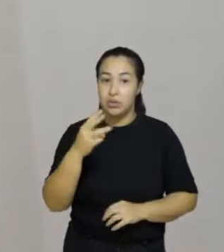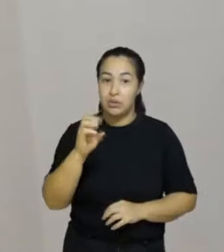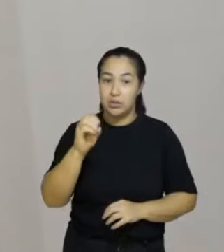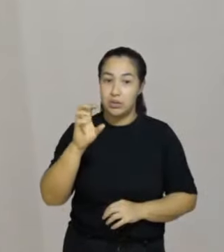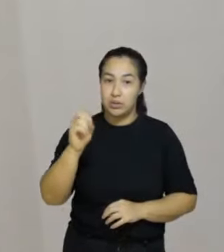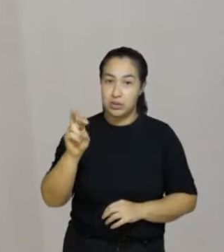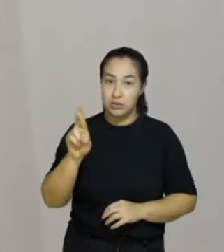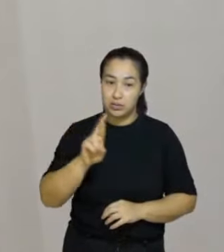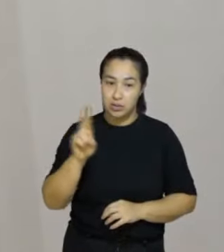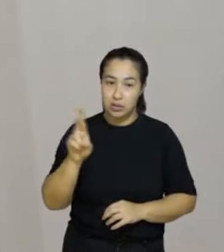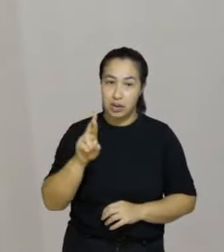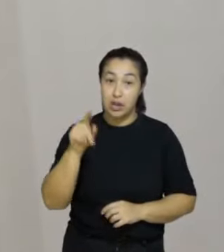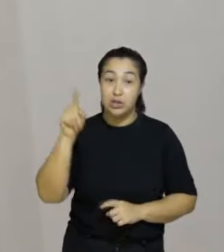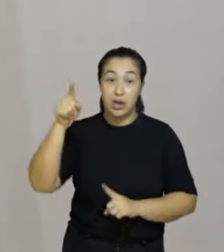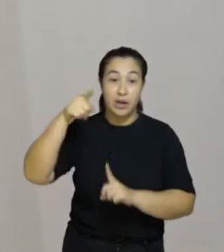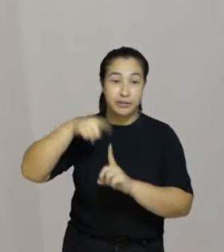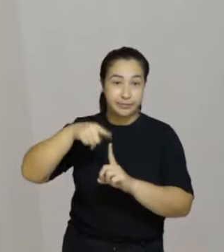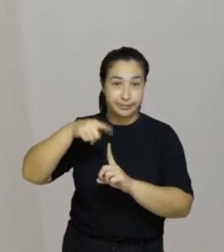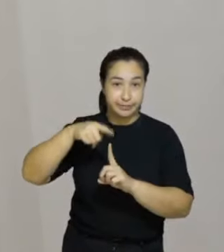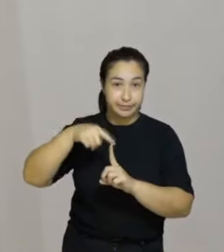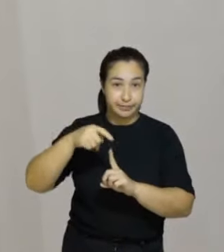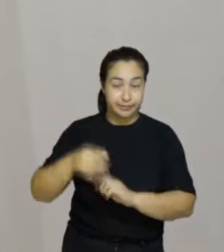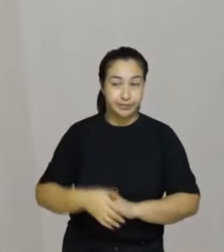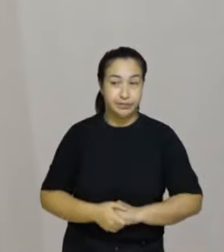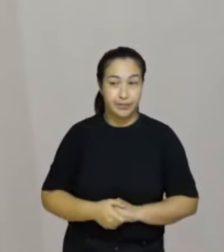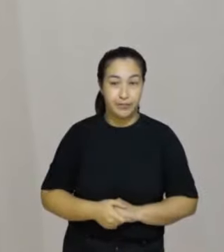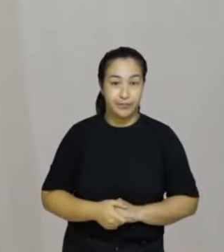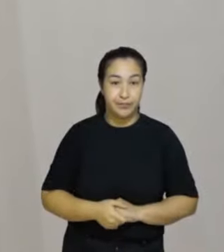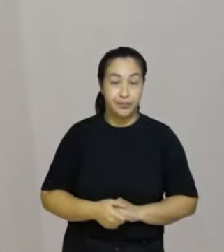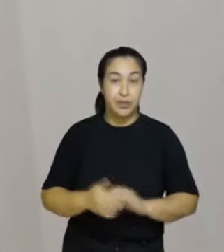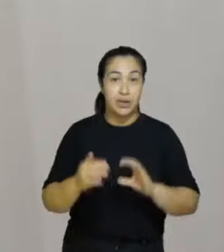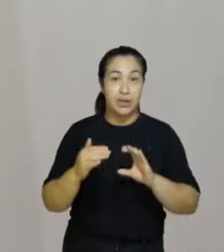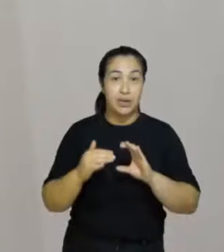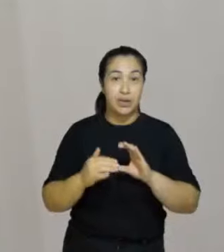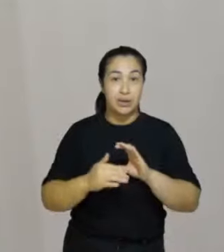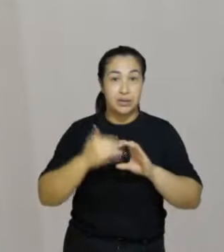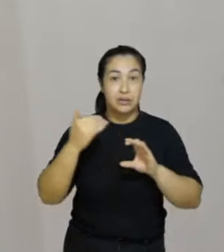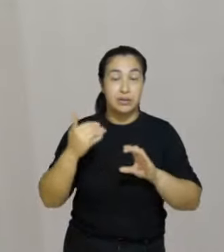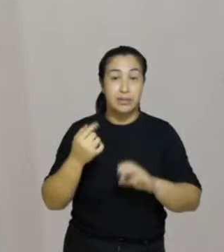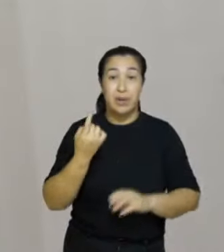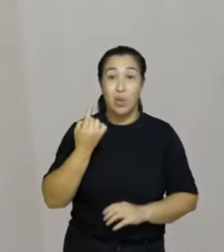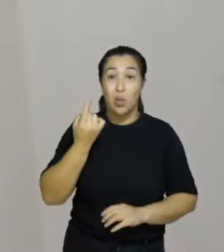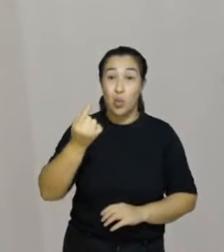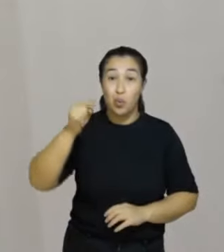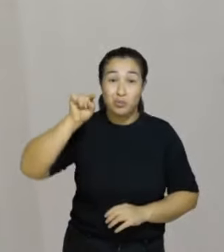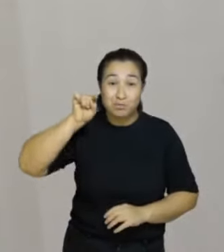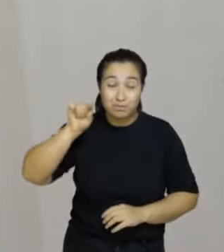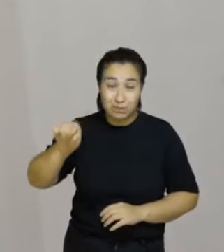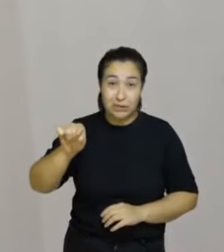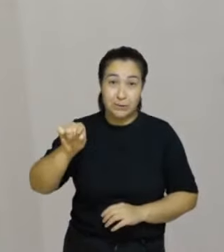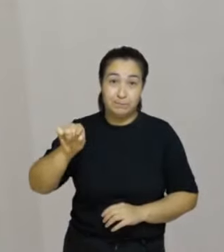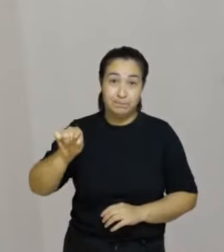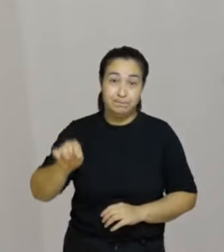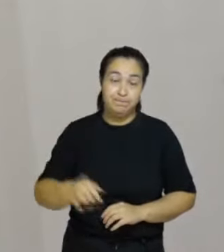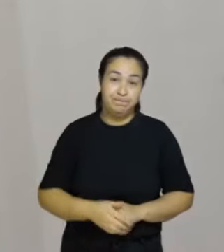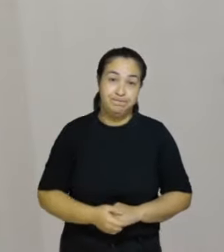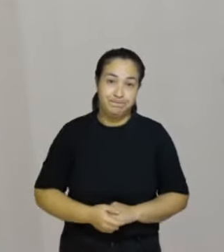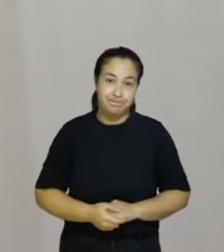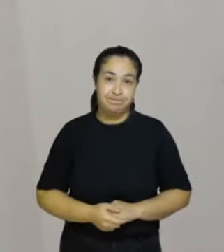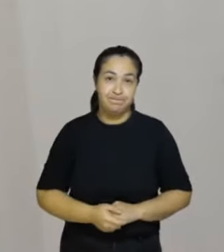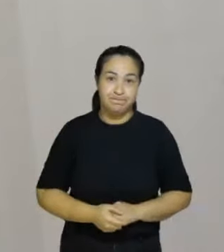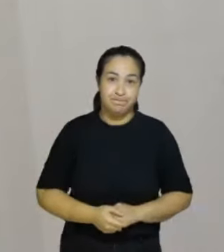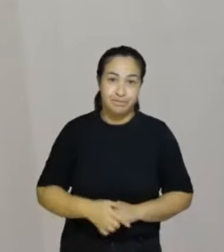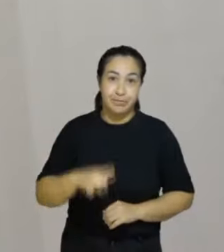R$ 4.300 milhões. E recebeu 4.300 mil, recebeu 1 milhão. O repasse, portanto, ficou dos